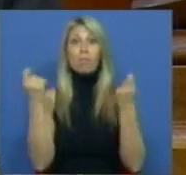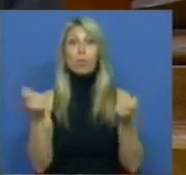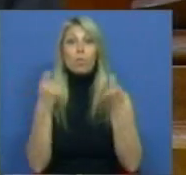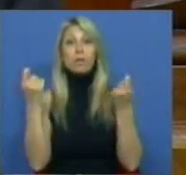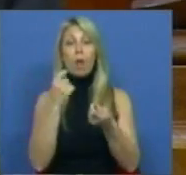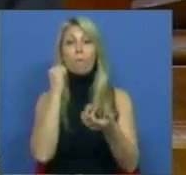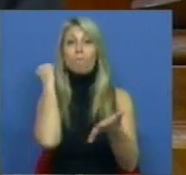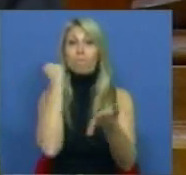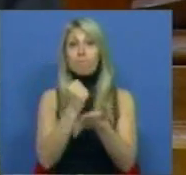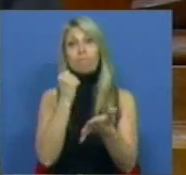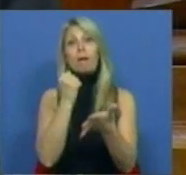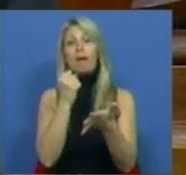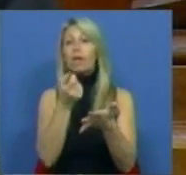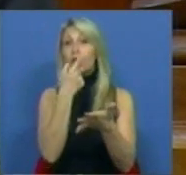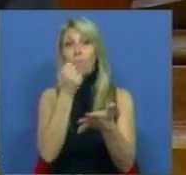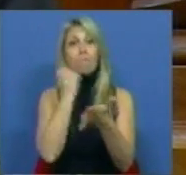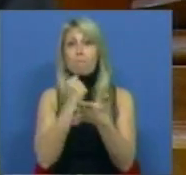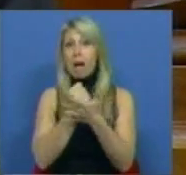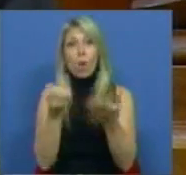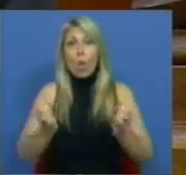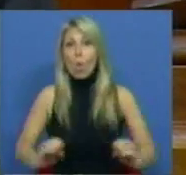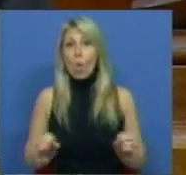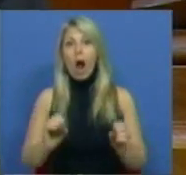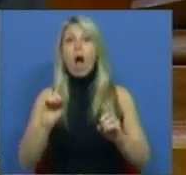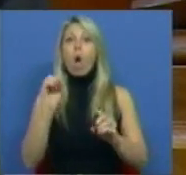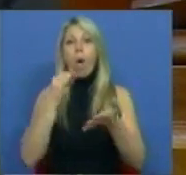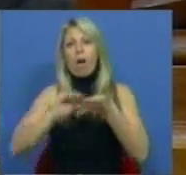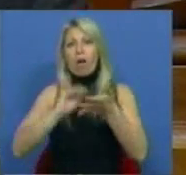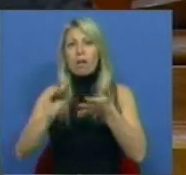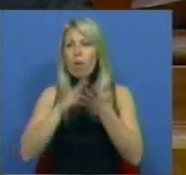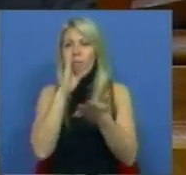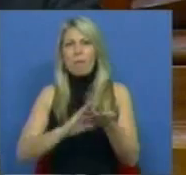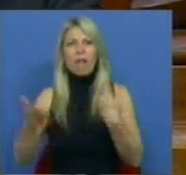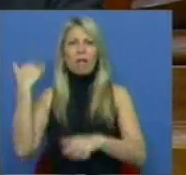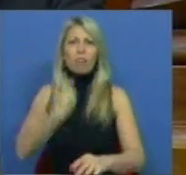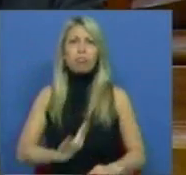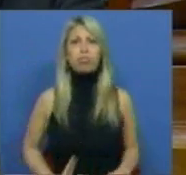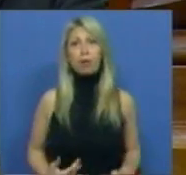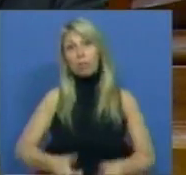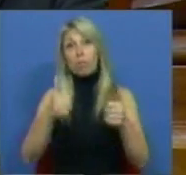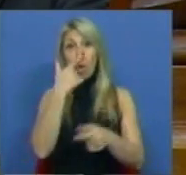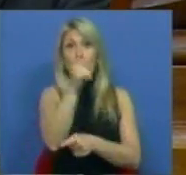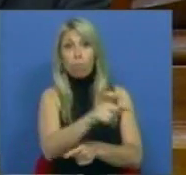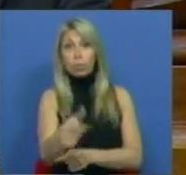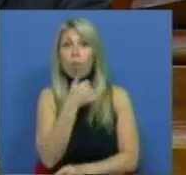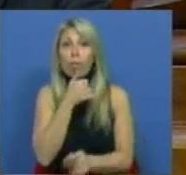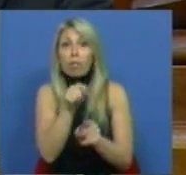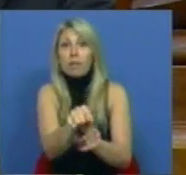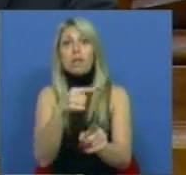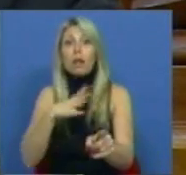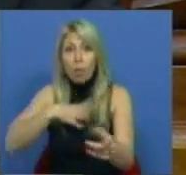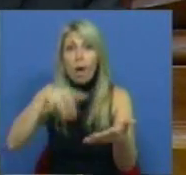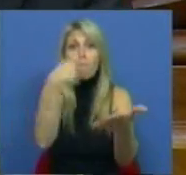genéricos, libertando a prescrição médica de práticas ultrapassadas e permitindo que o doente decida o genérico que compra e que